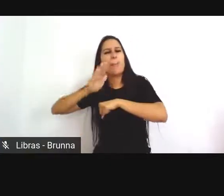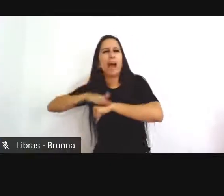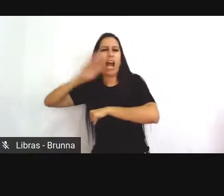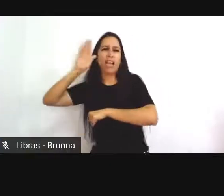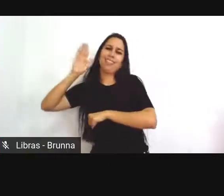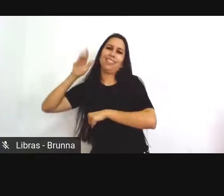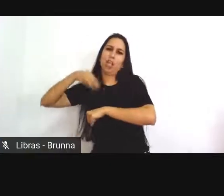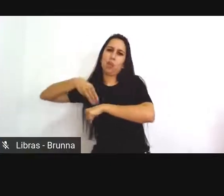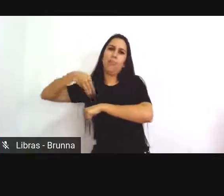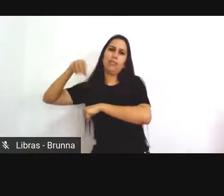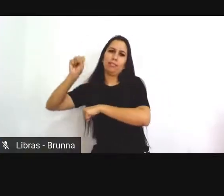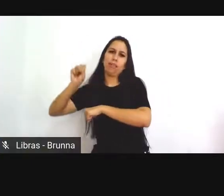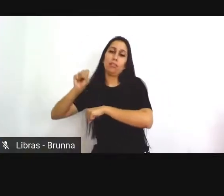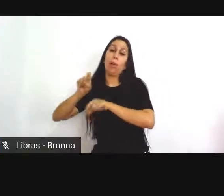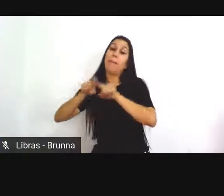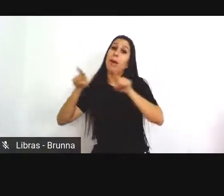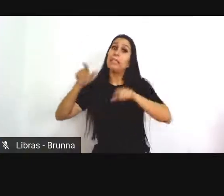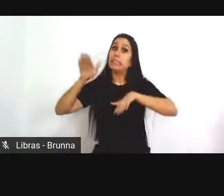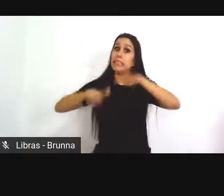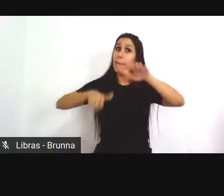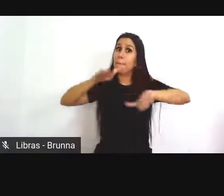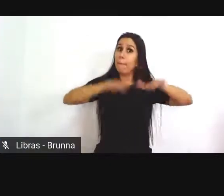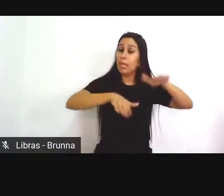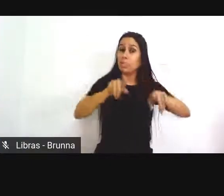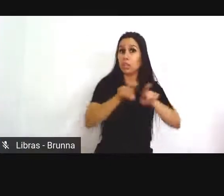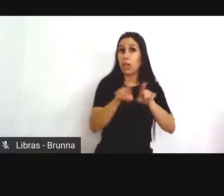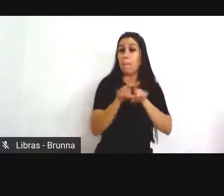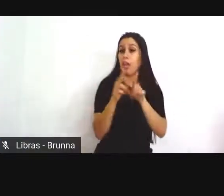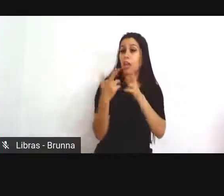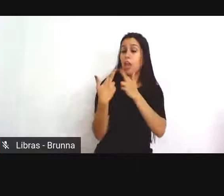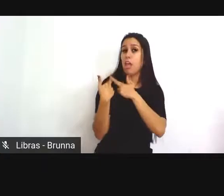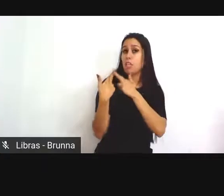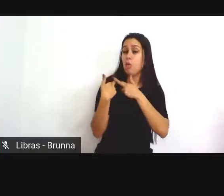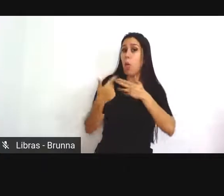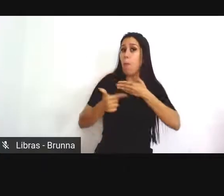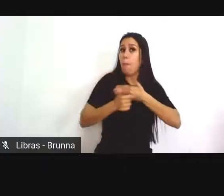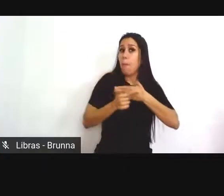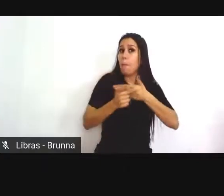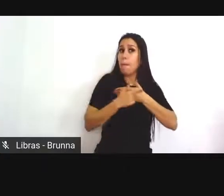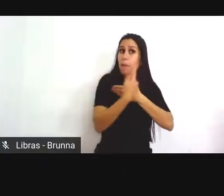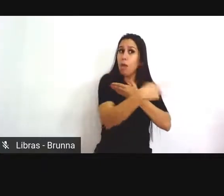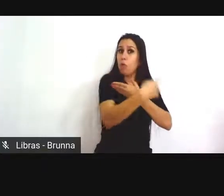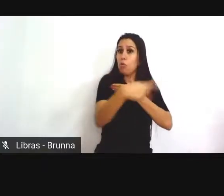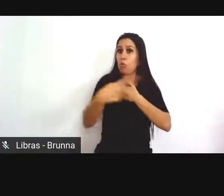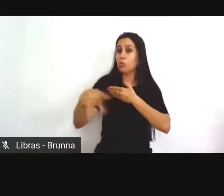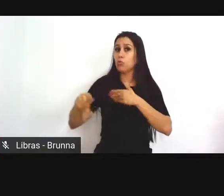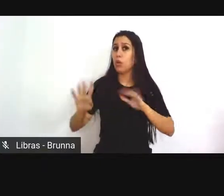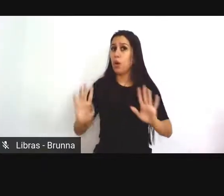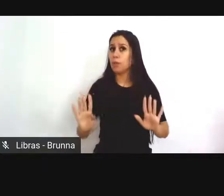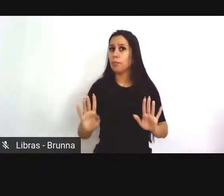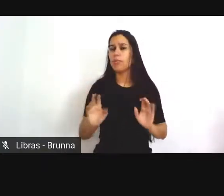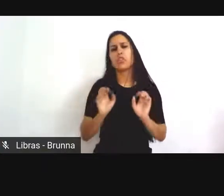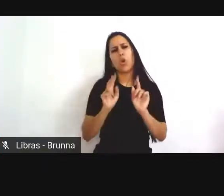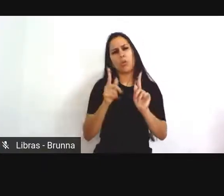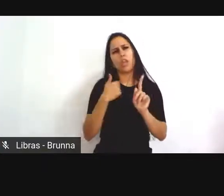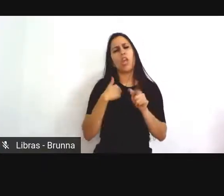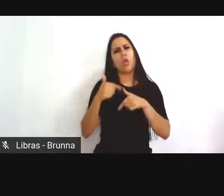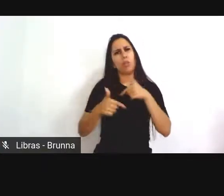do papel, depende do papel que você está desempenhando. Na minha, particularmente, apesar de trabalhar em consultoria, eu